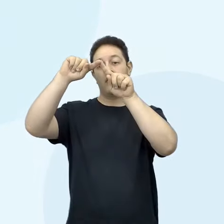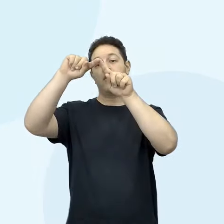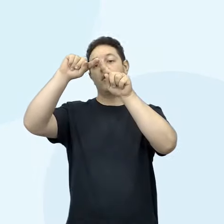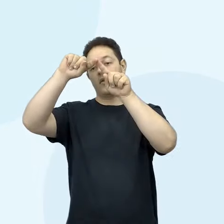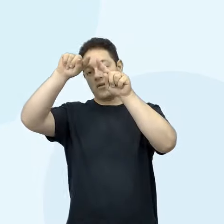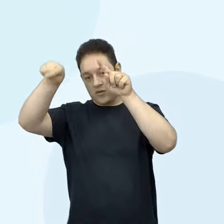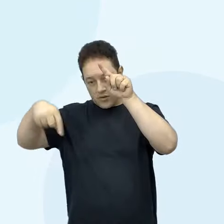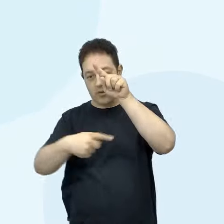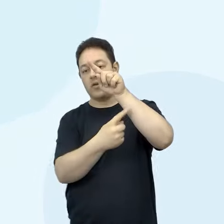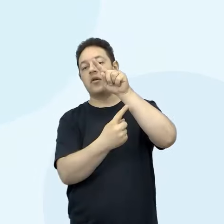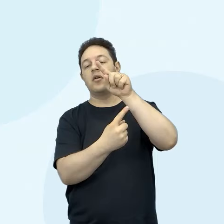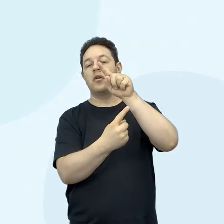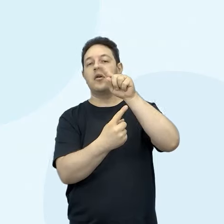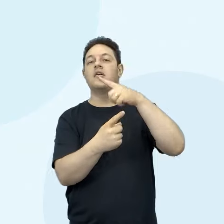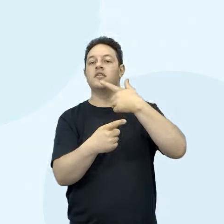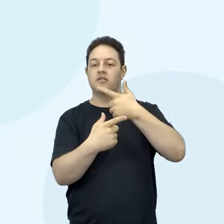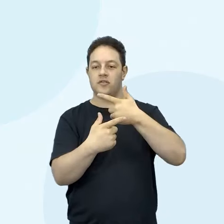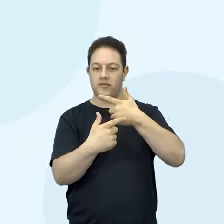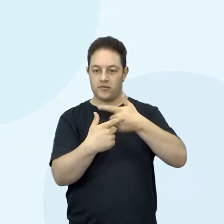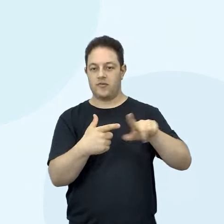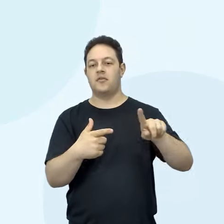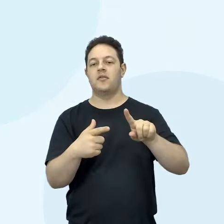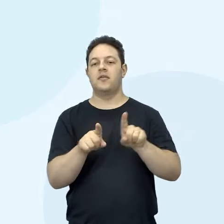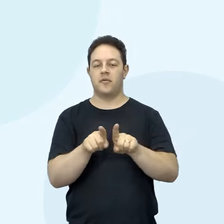também. Vai ficar 2